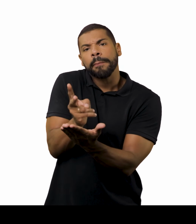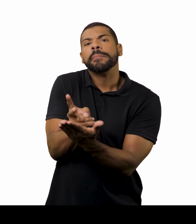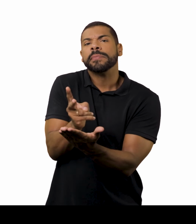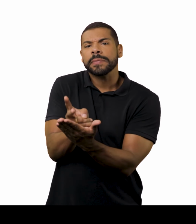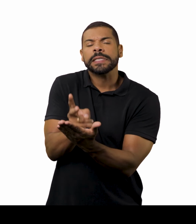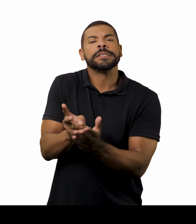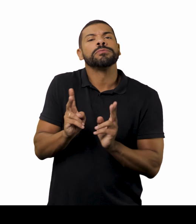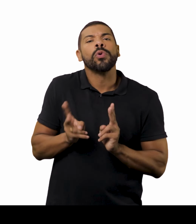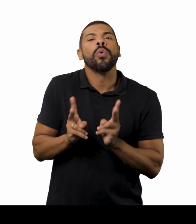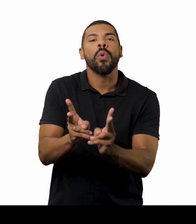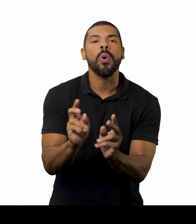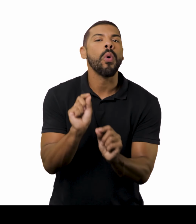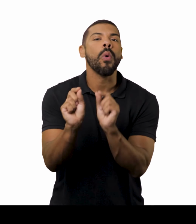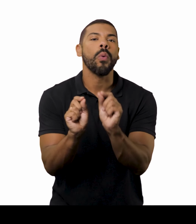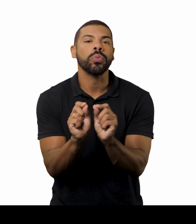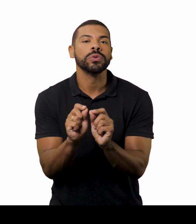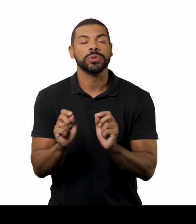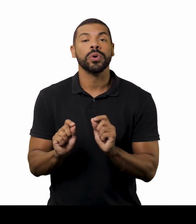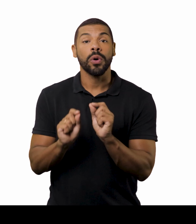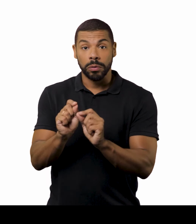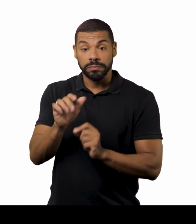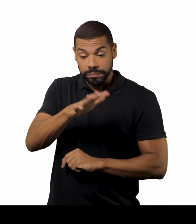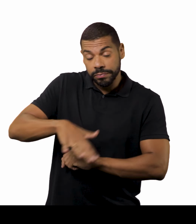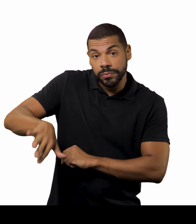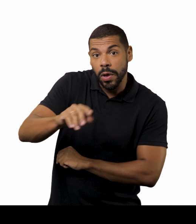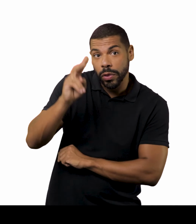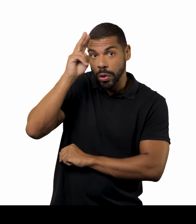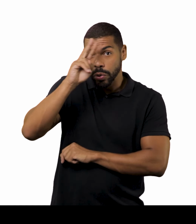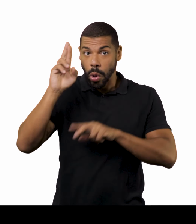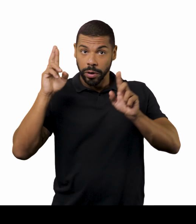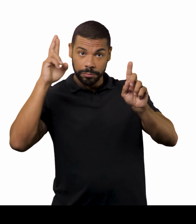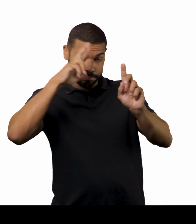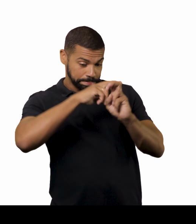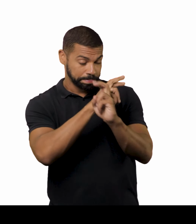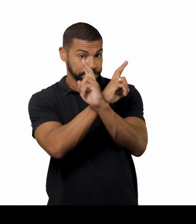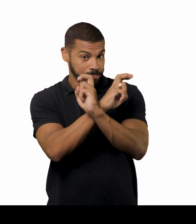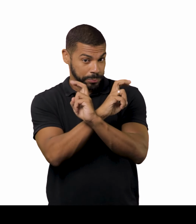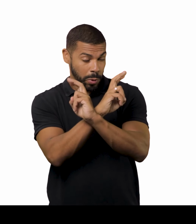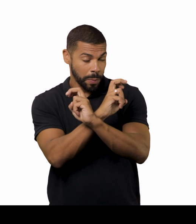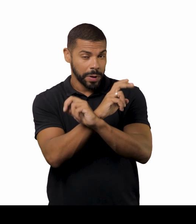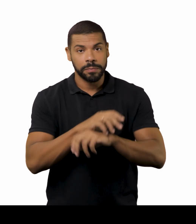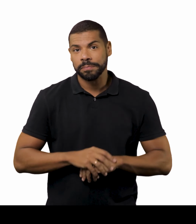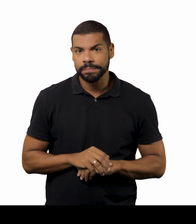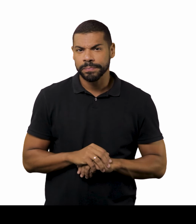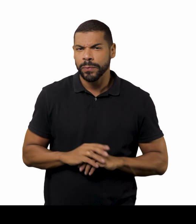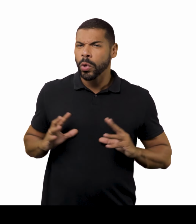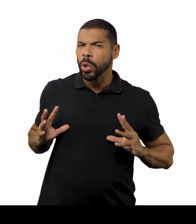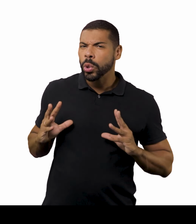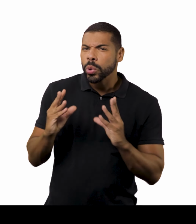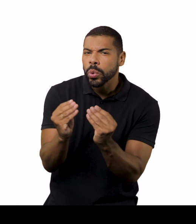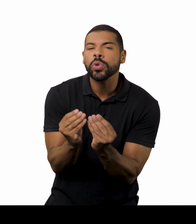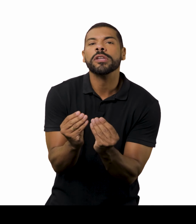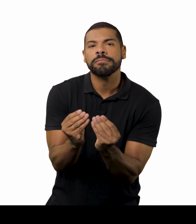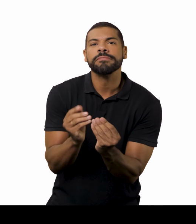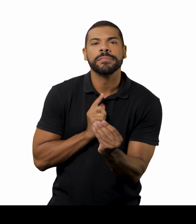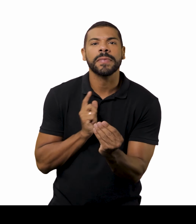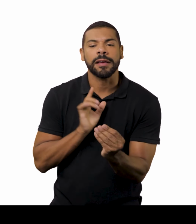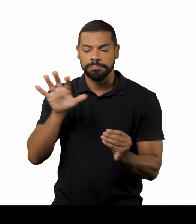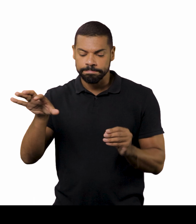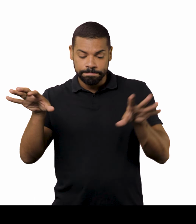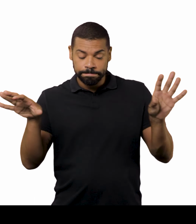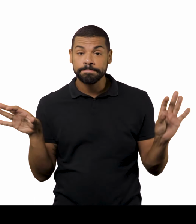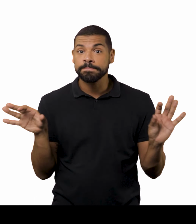a esse universo que cerca os mitos iorubanos sobre a cabaça da existência, que é o Igbadu. Então, assim, todos eles têm